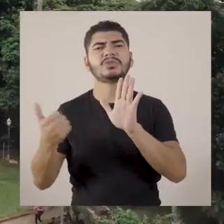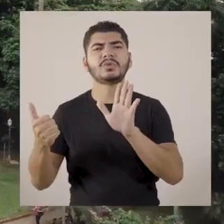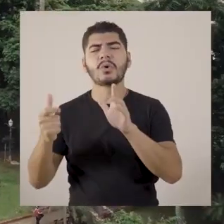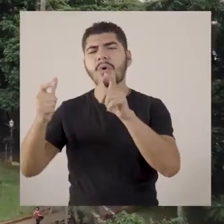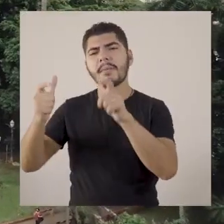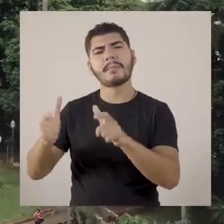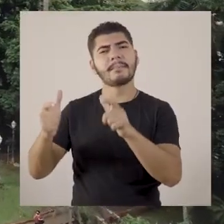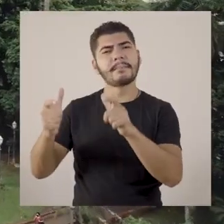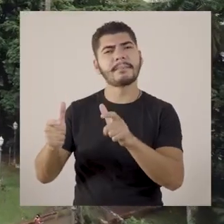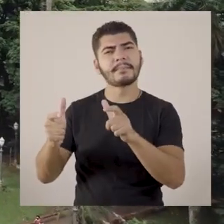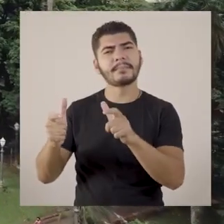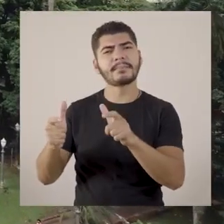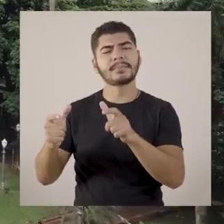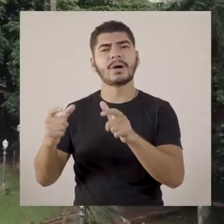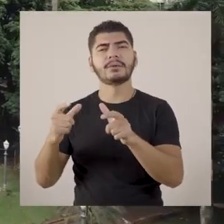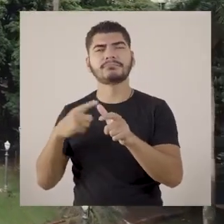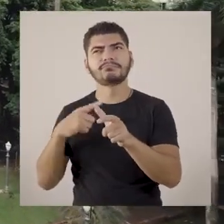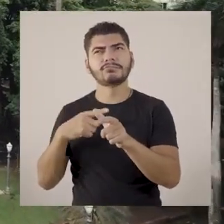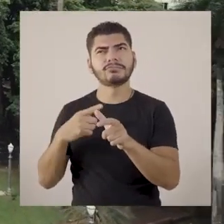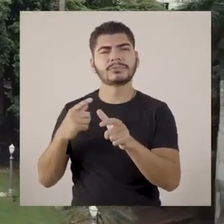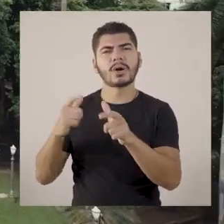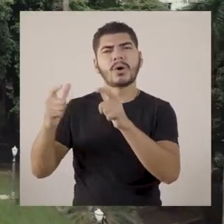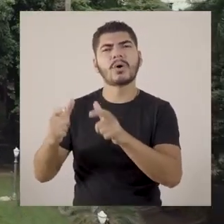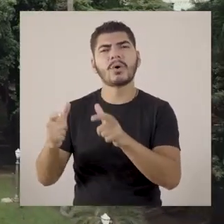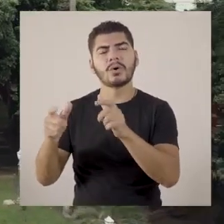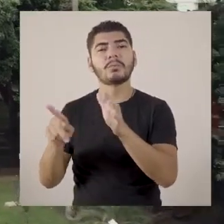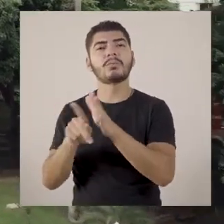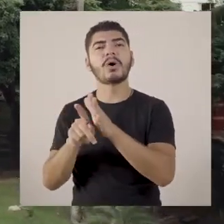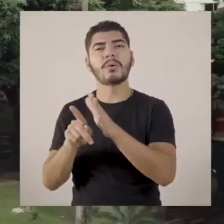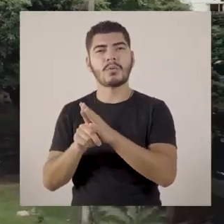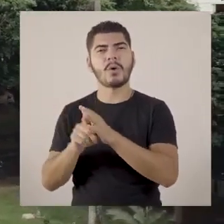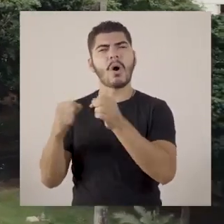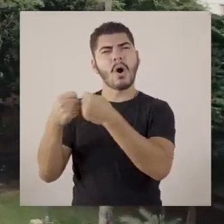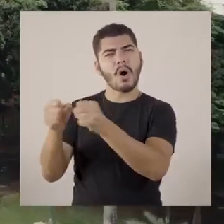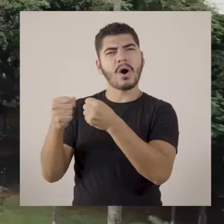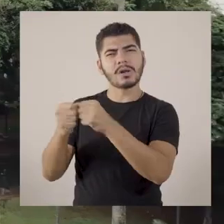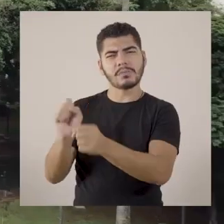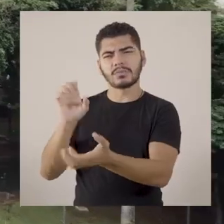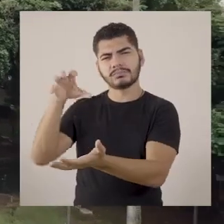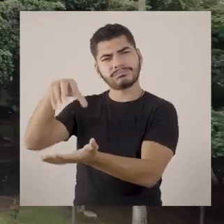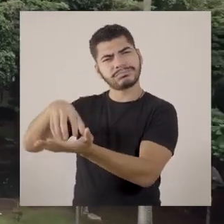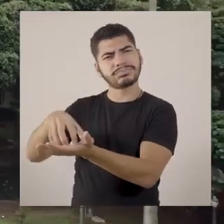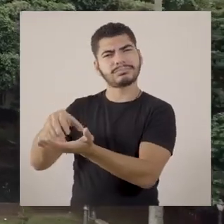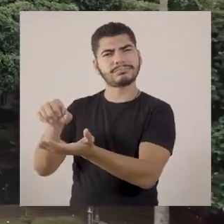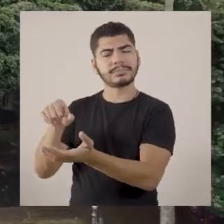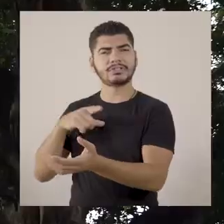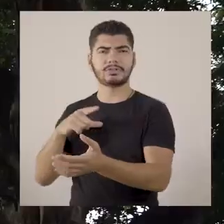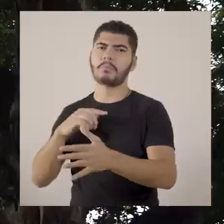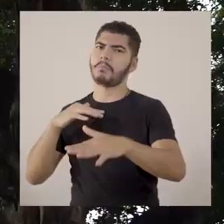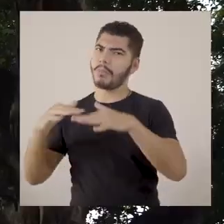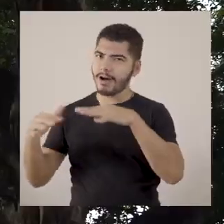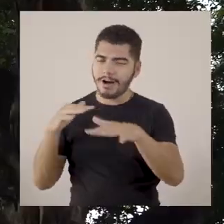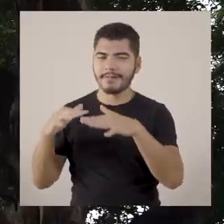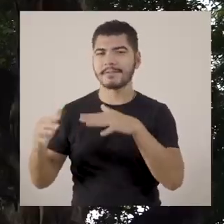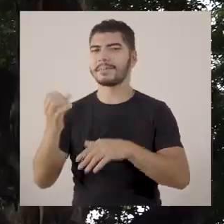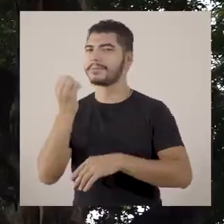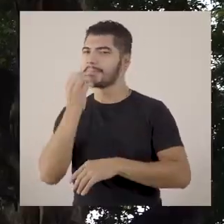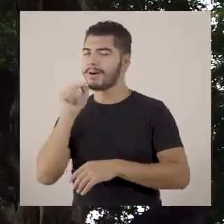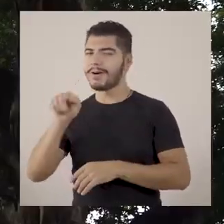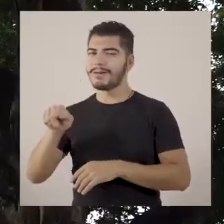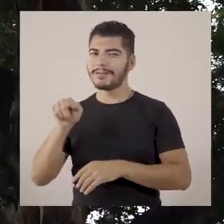parte lá do... que era onde era o terminal de ônibus. Tinha um movimento muito bom ali